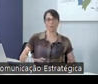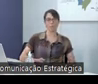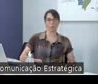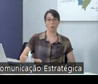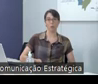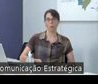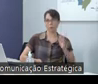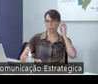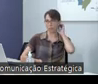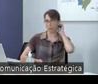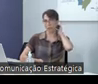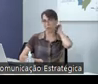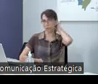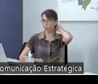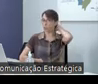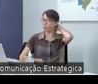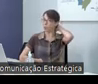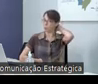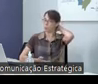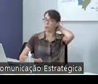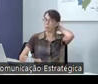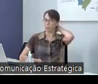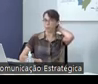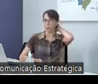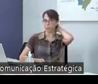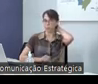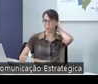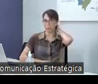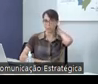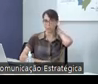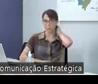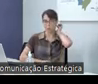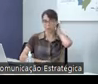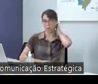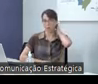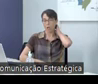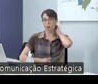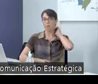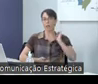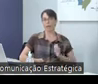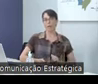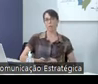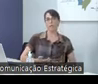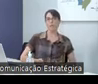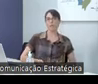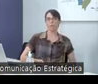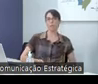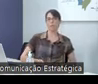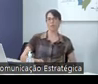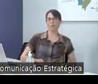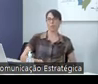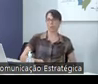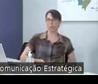das medicações estava em comprimido então a gente achou que Possivelmente era um erro de data de nascimento nove casos